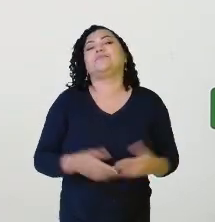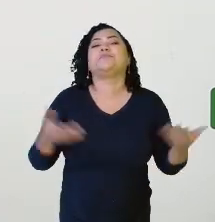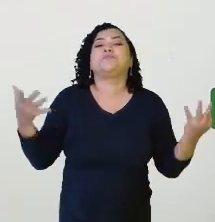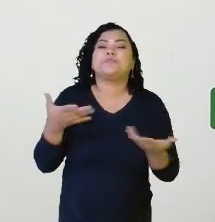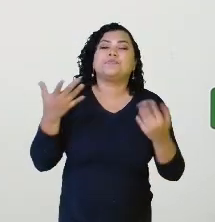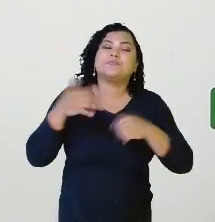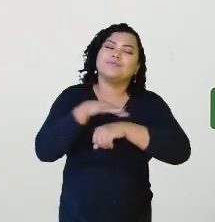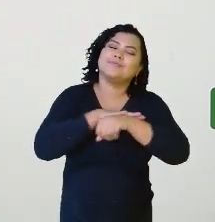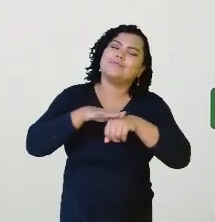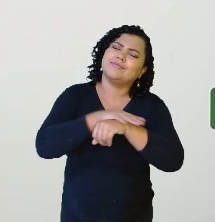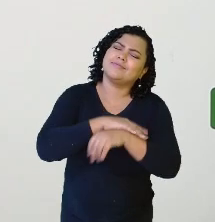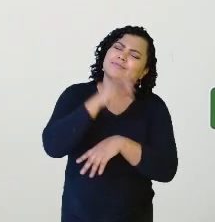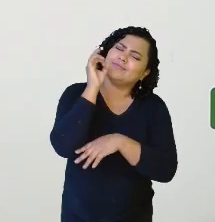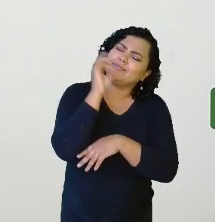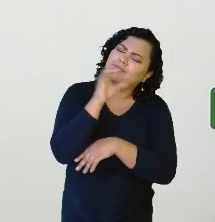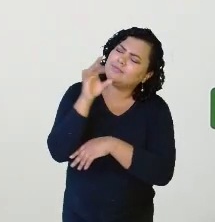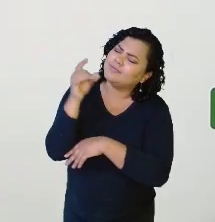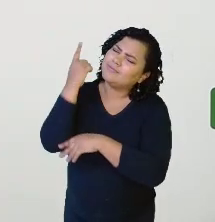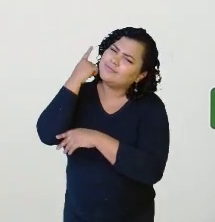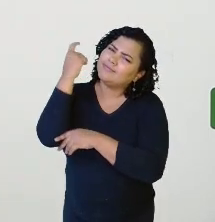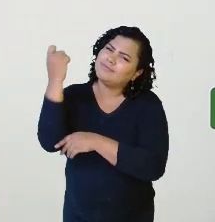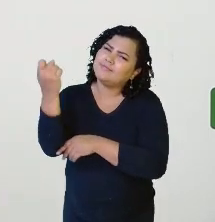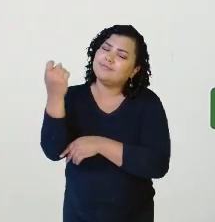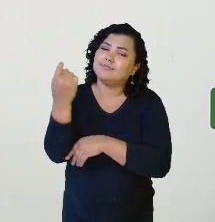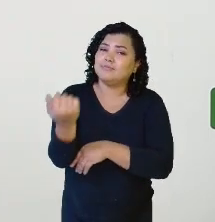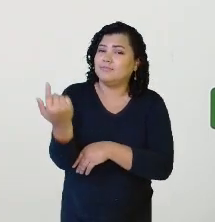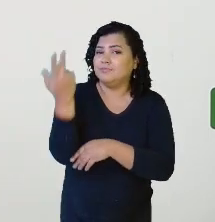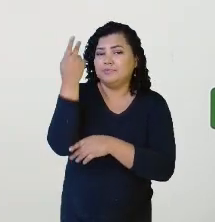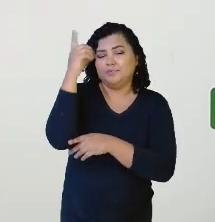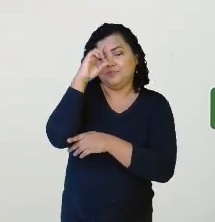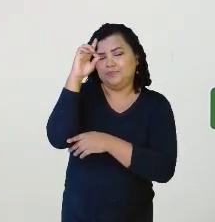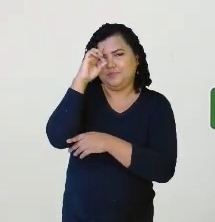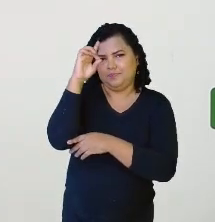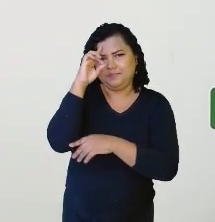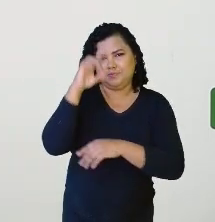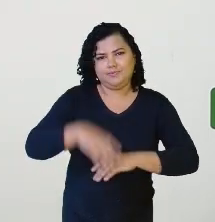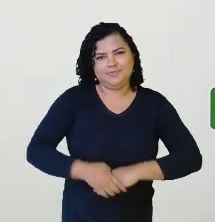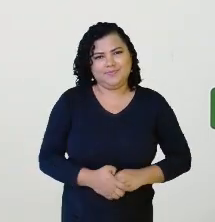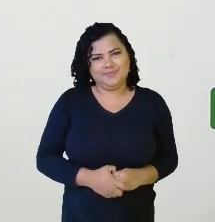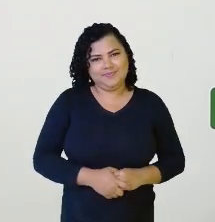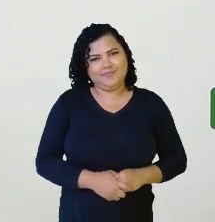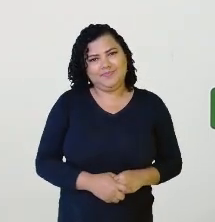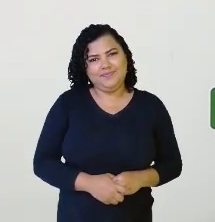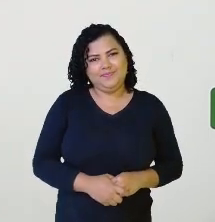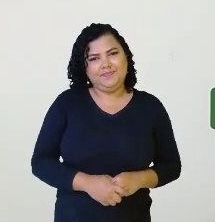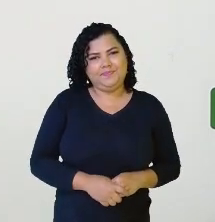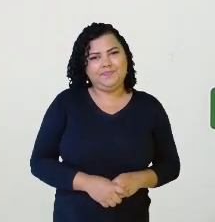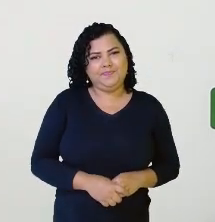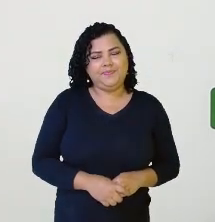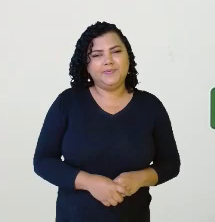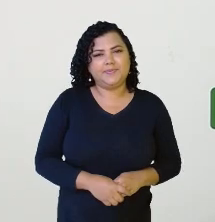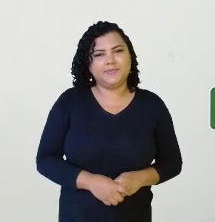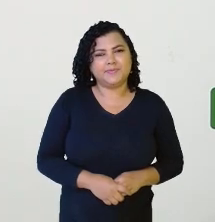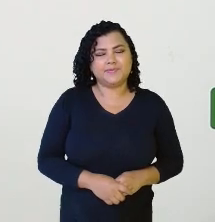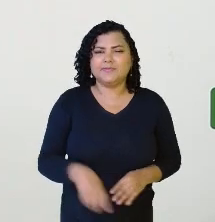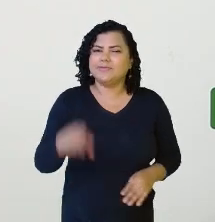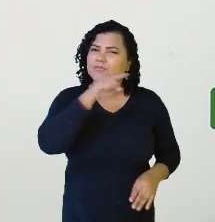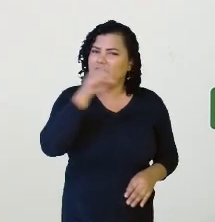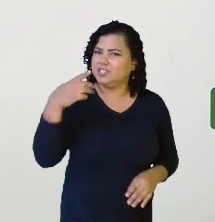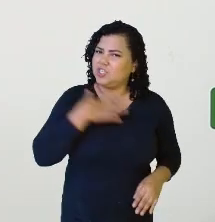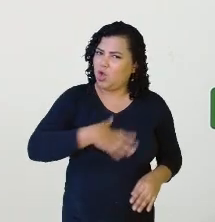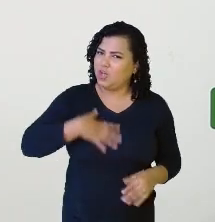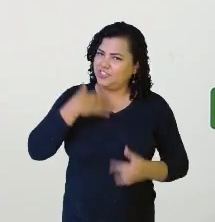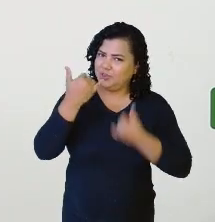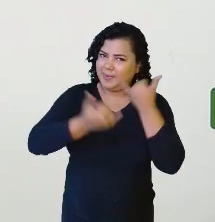um desses sons que nos circulam. Mas antes, porém, eu vou fazer... Quem gosta de adivinhação?